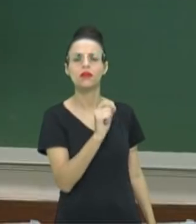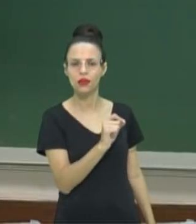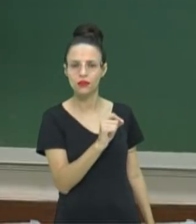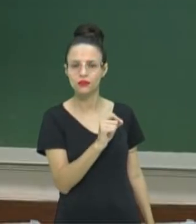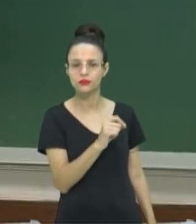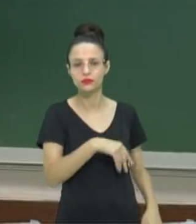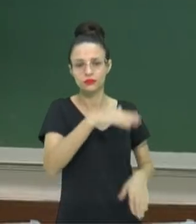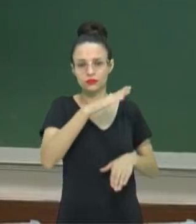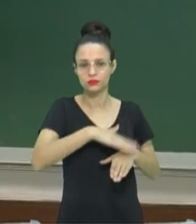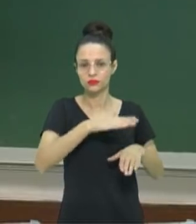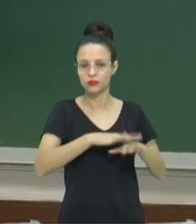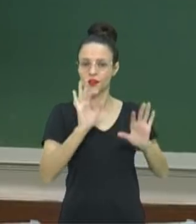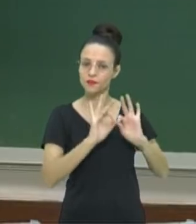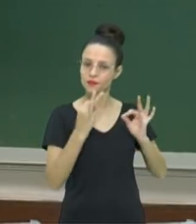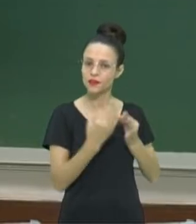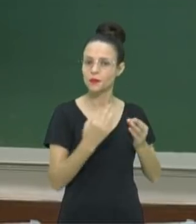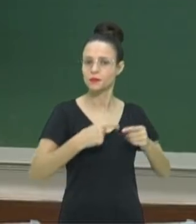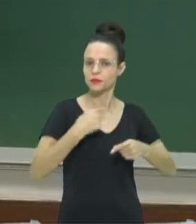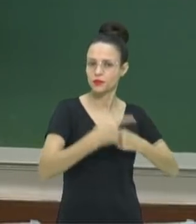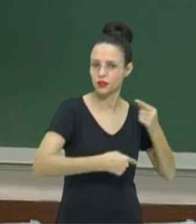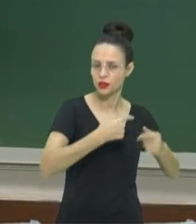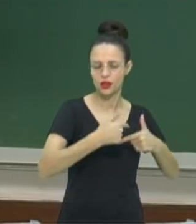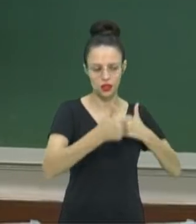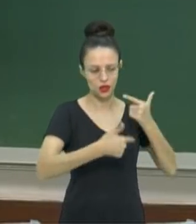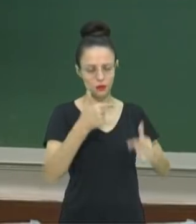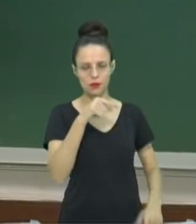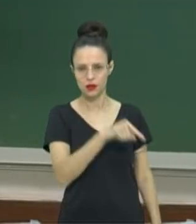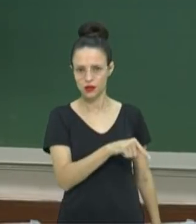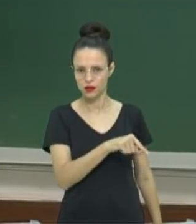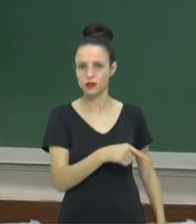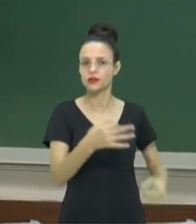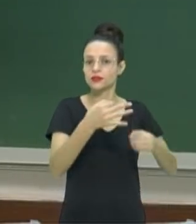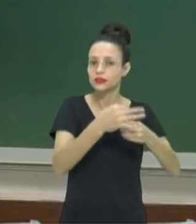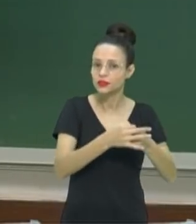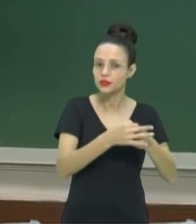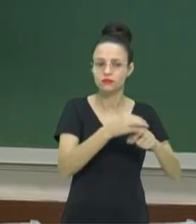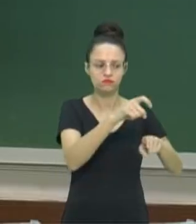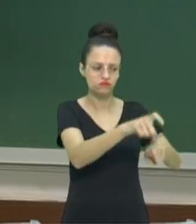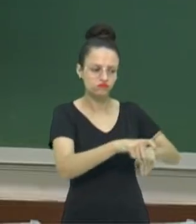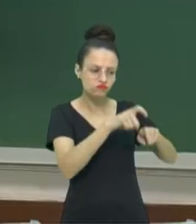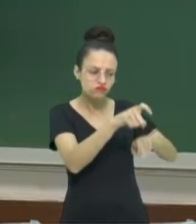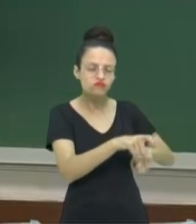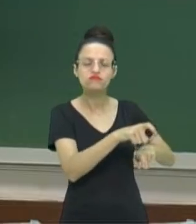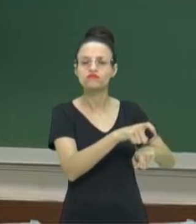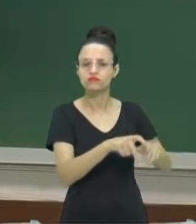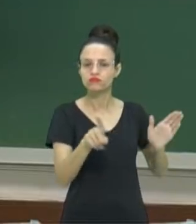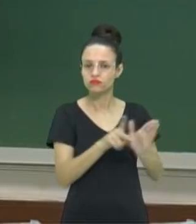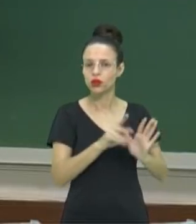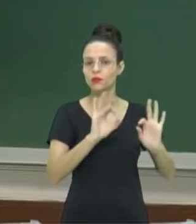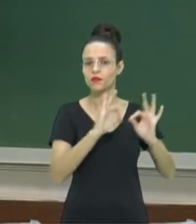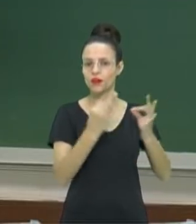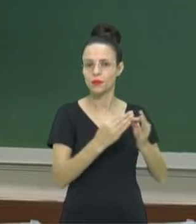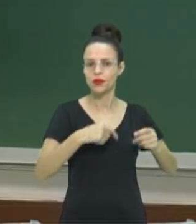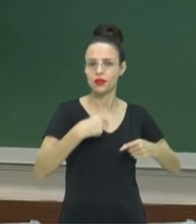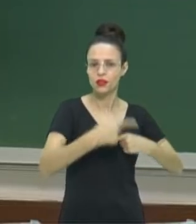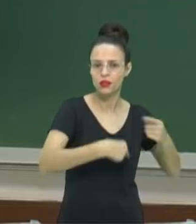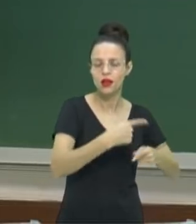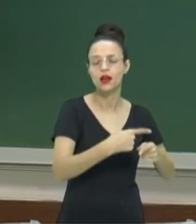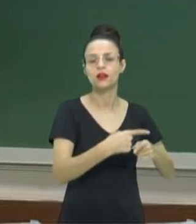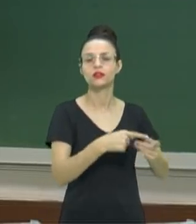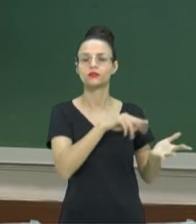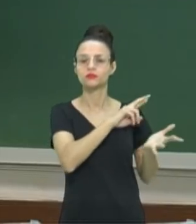policultura é de base familiar. Pequenas propriedades de base familiar, diversos itens